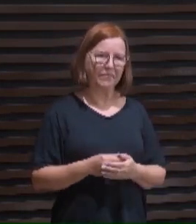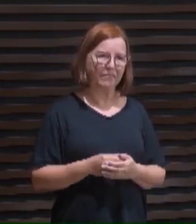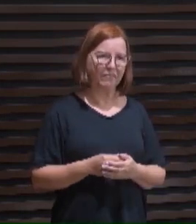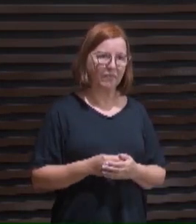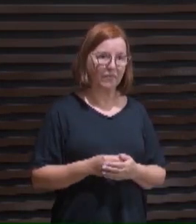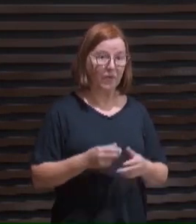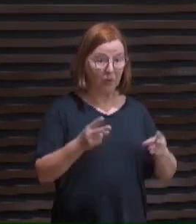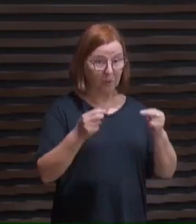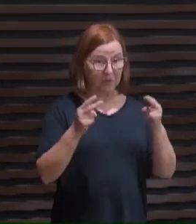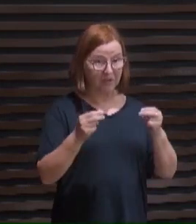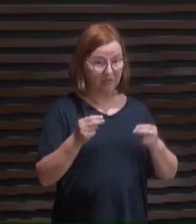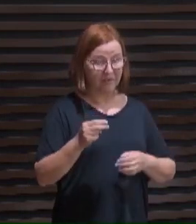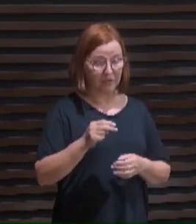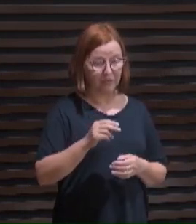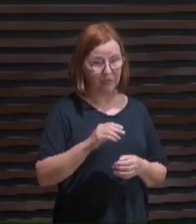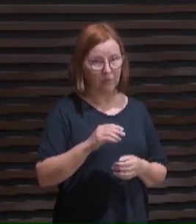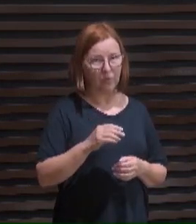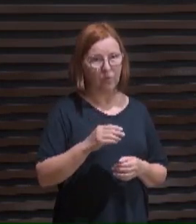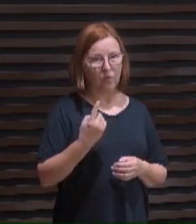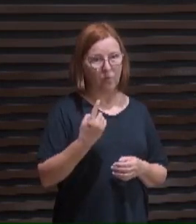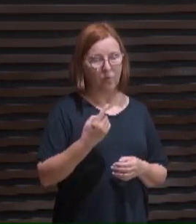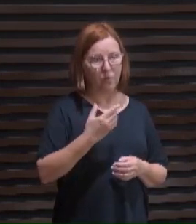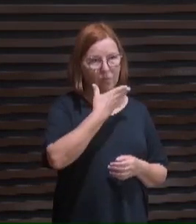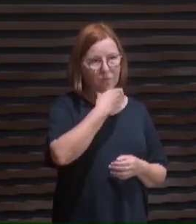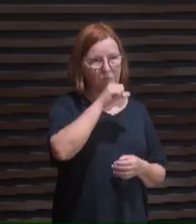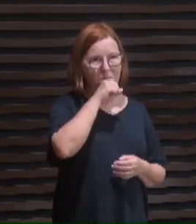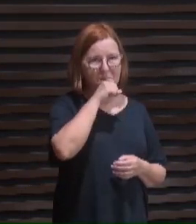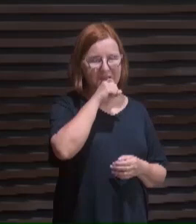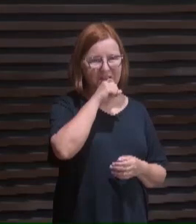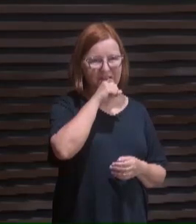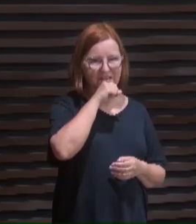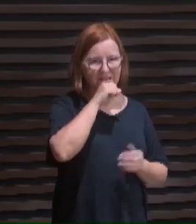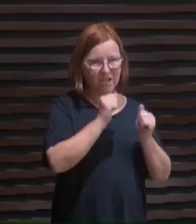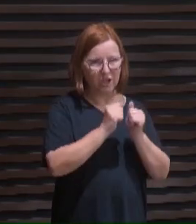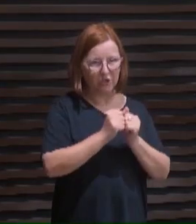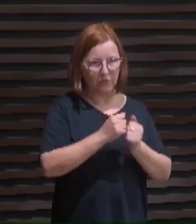criança, o pai vendo o